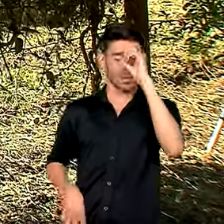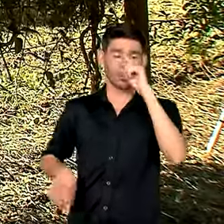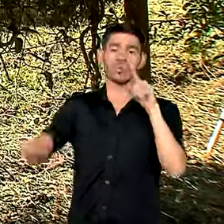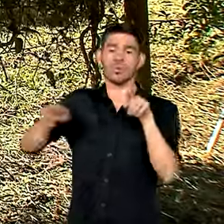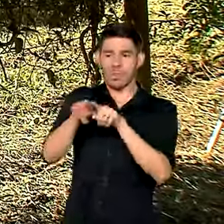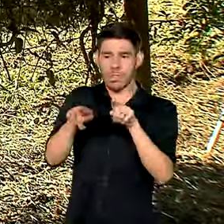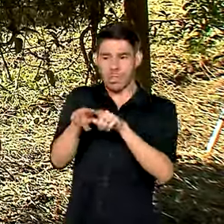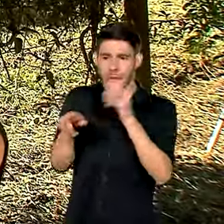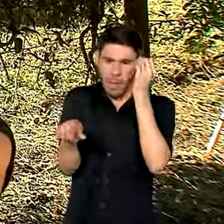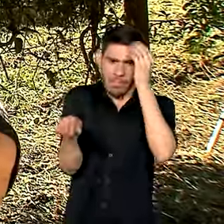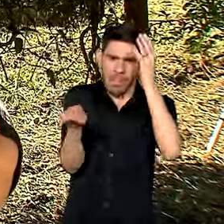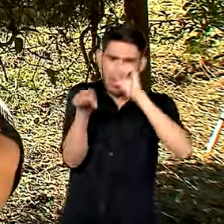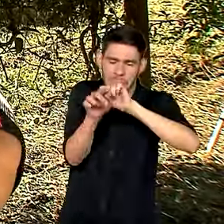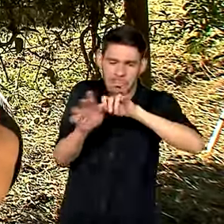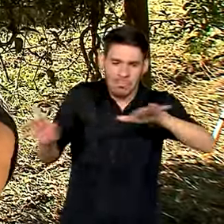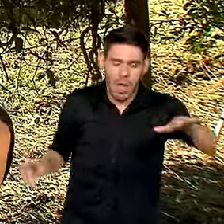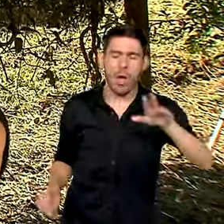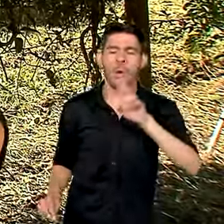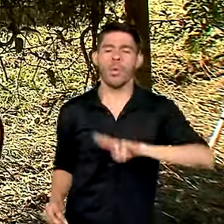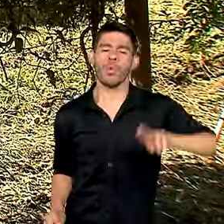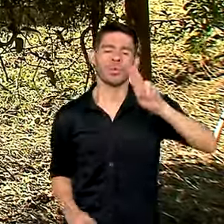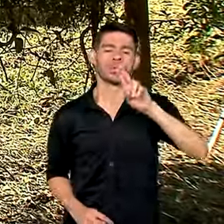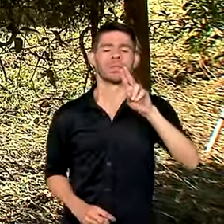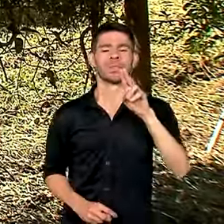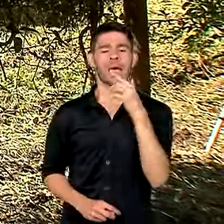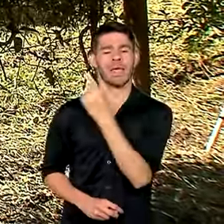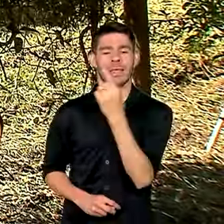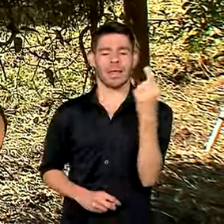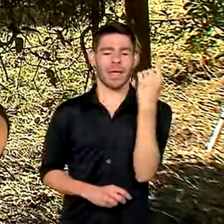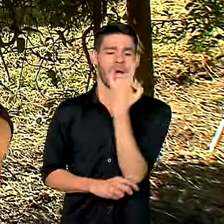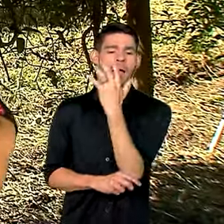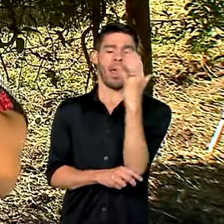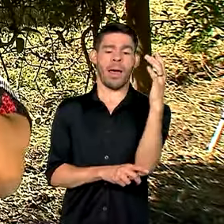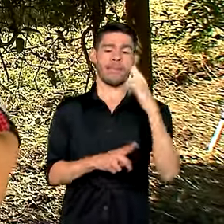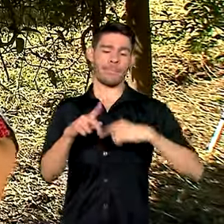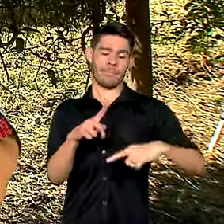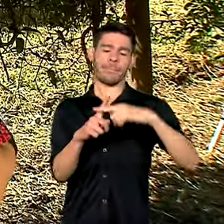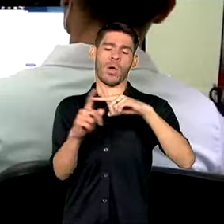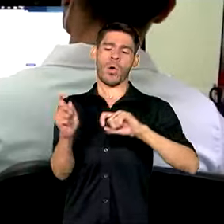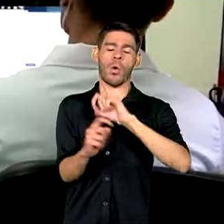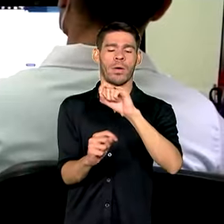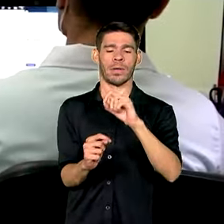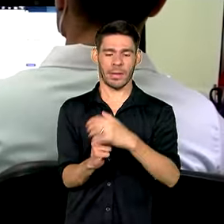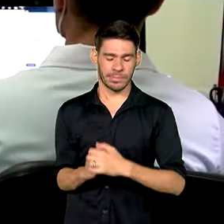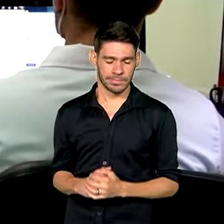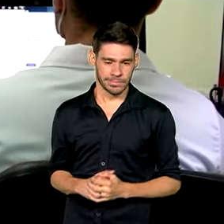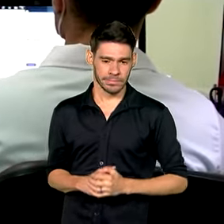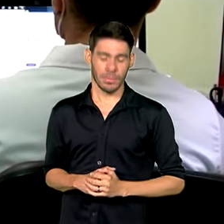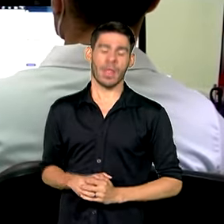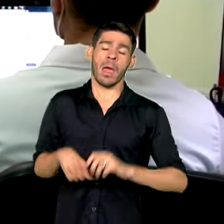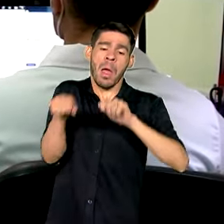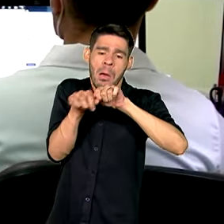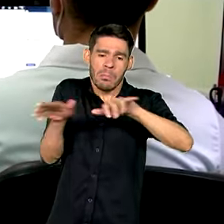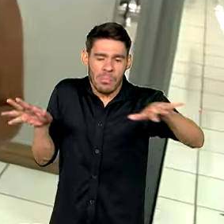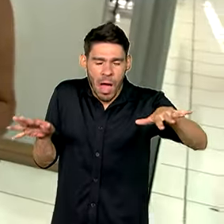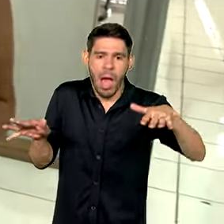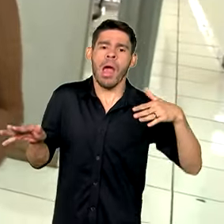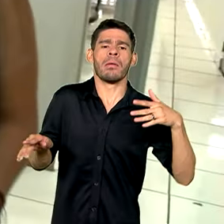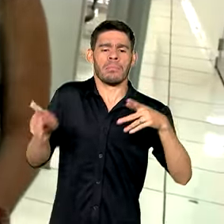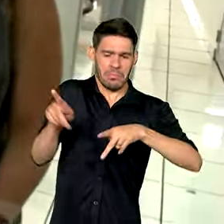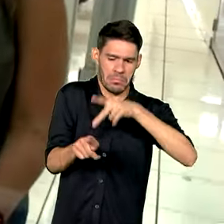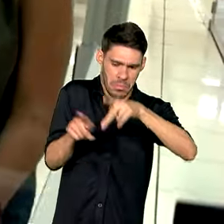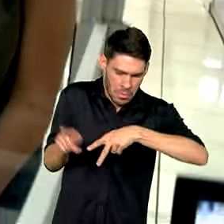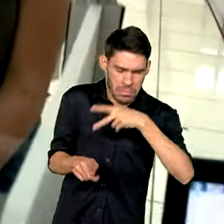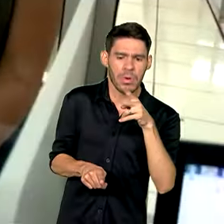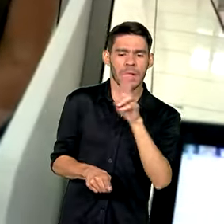outras pessoas, né? A utilidade de cada erva, né? Os benefícios que traz. E para ampliar o acesso da população